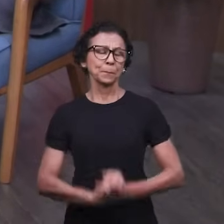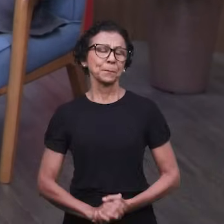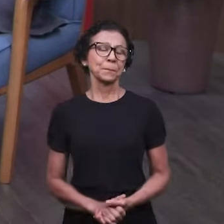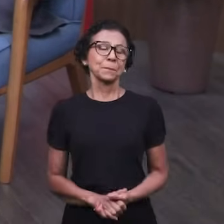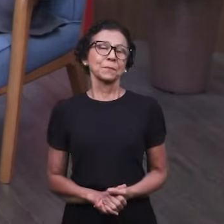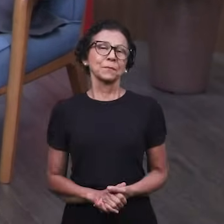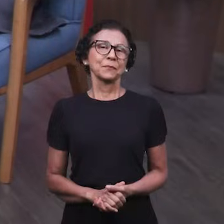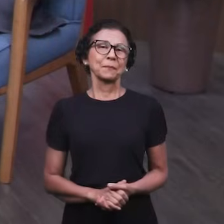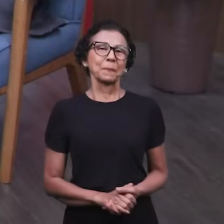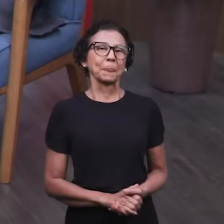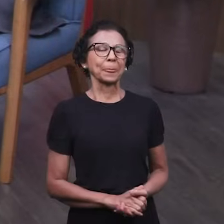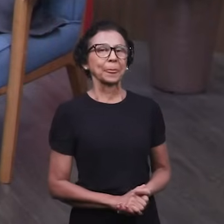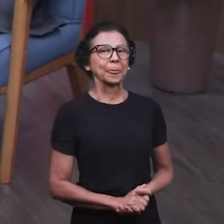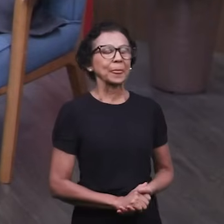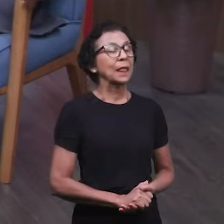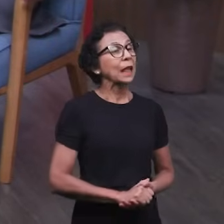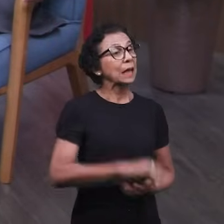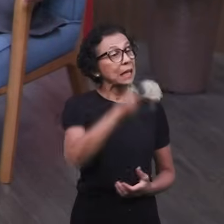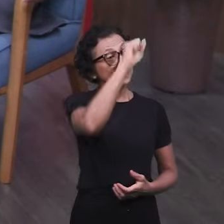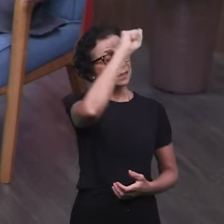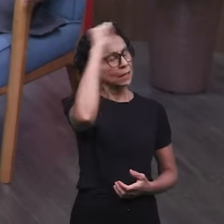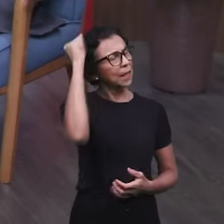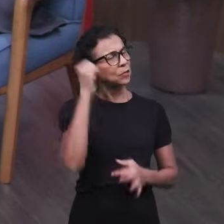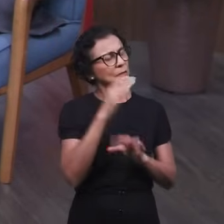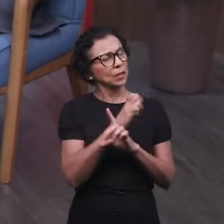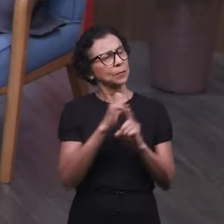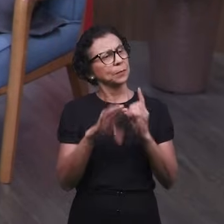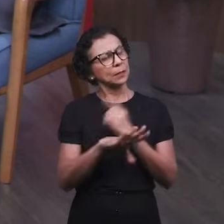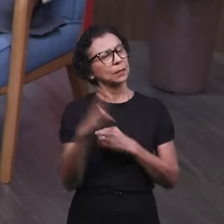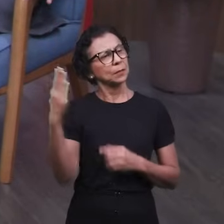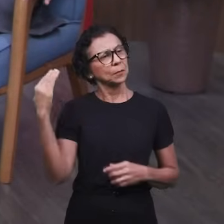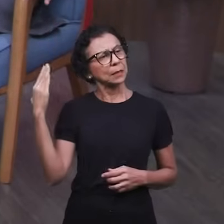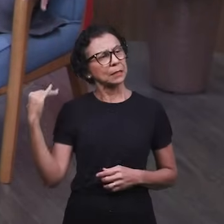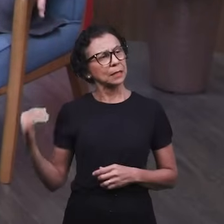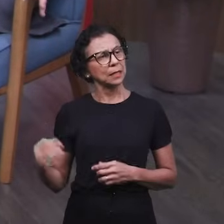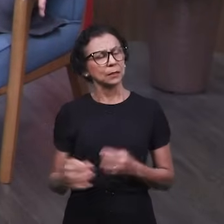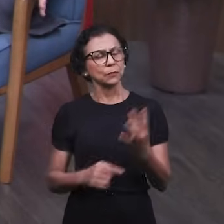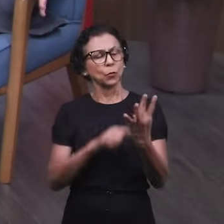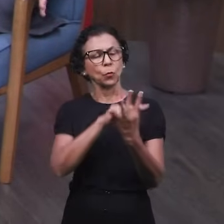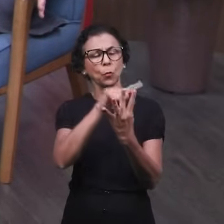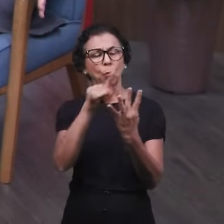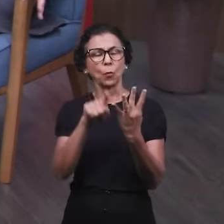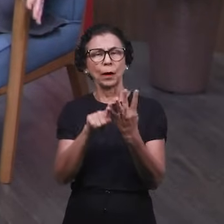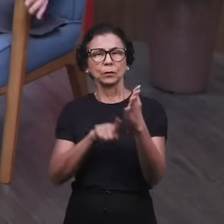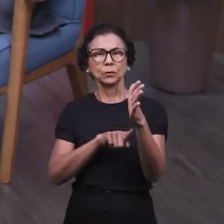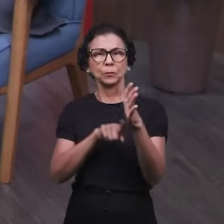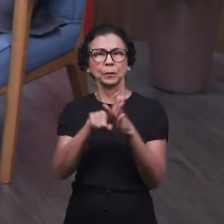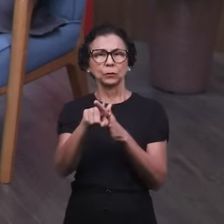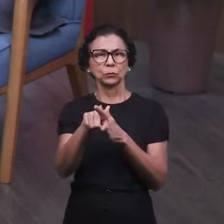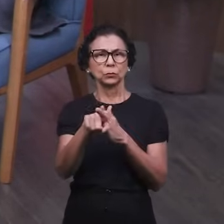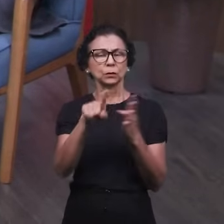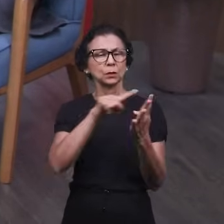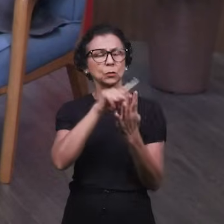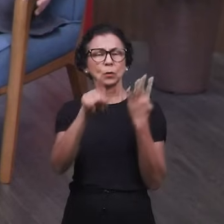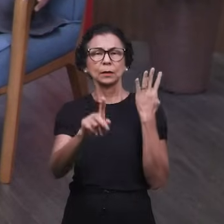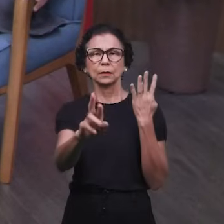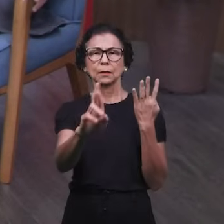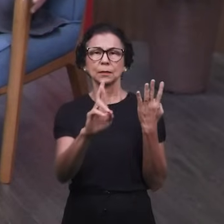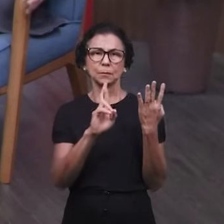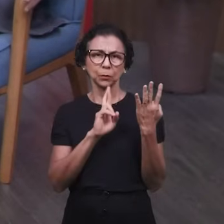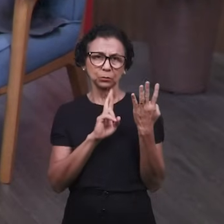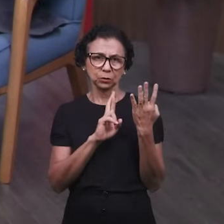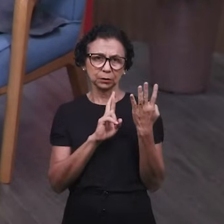Sérgio, na última Escola Bíblica Dominical foram respondidas 4 perguntas, né? E essas